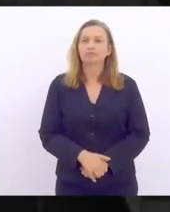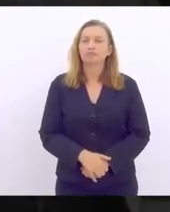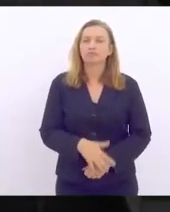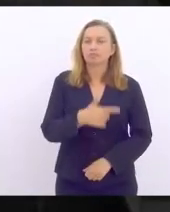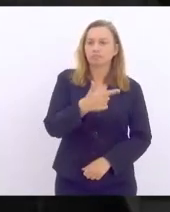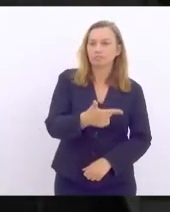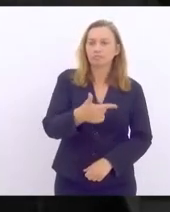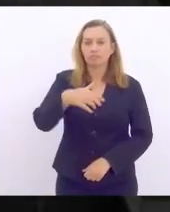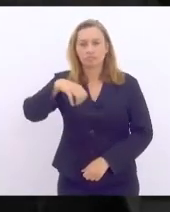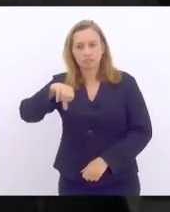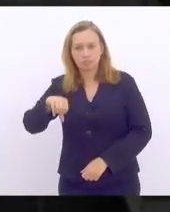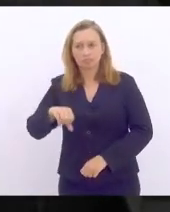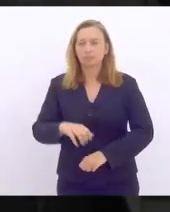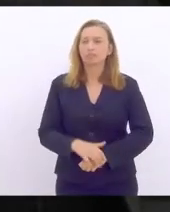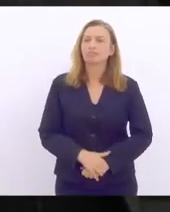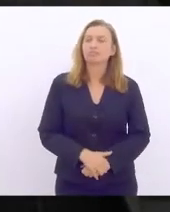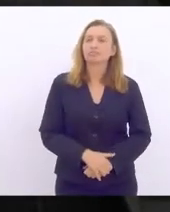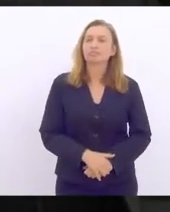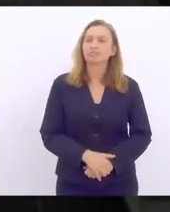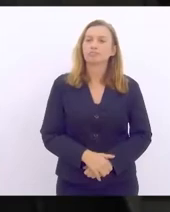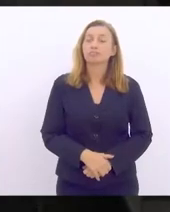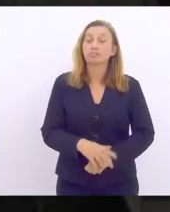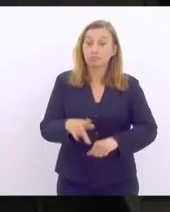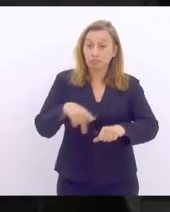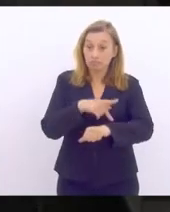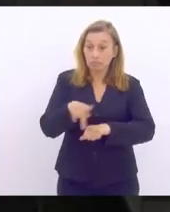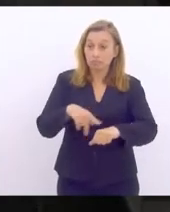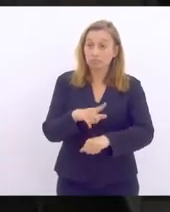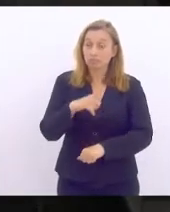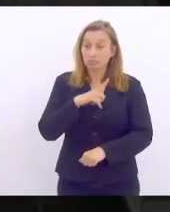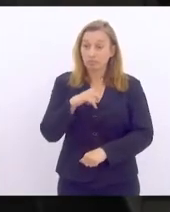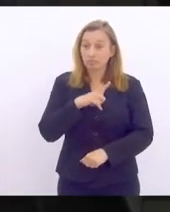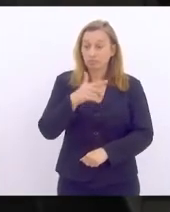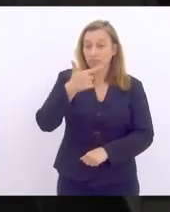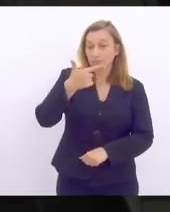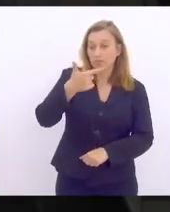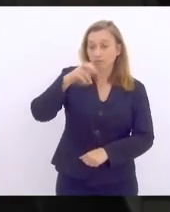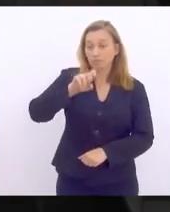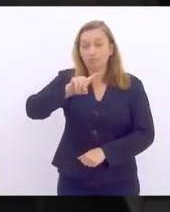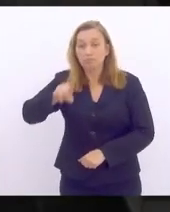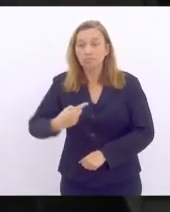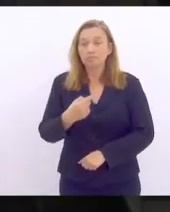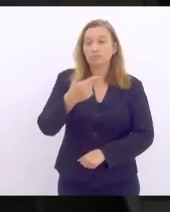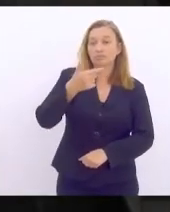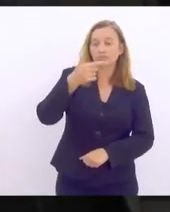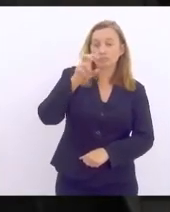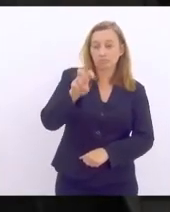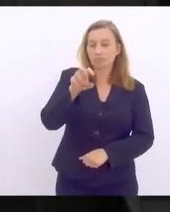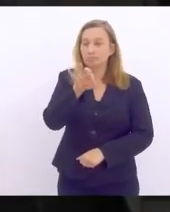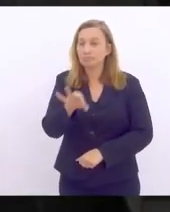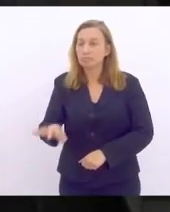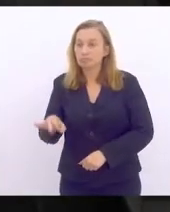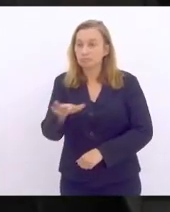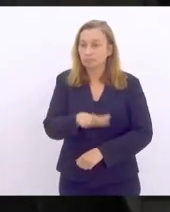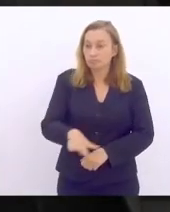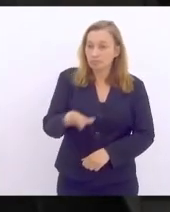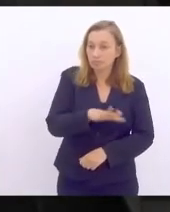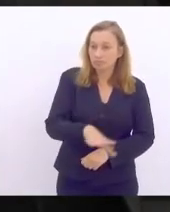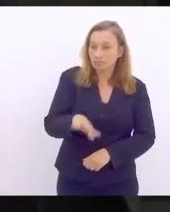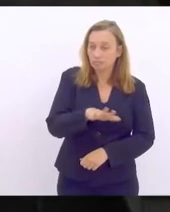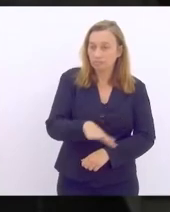2019 o país tinha 15,5 das crianças